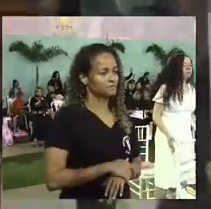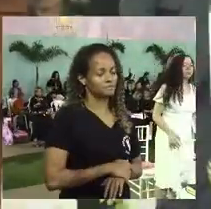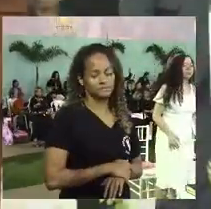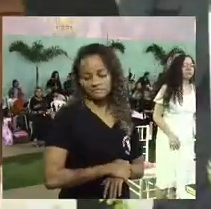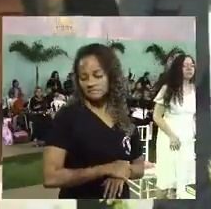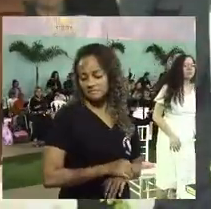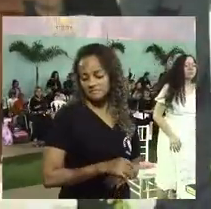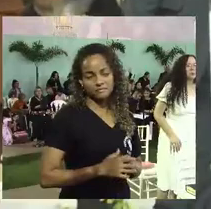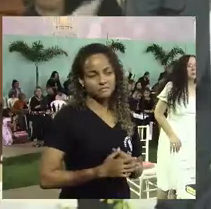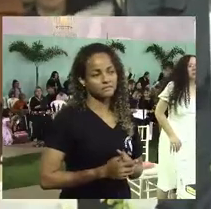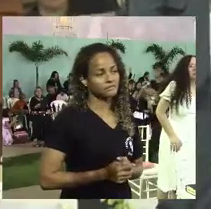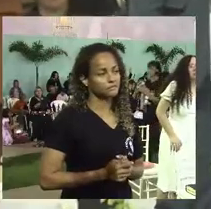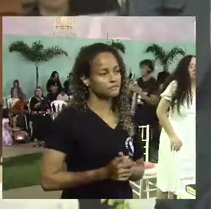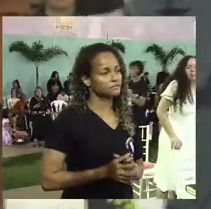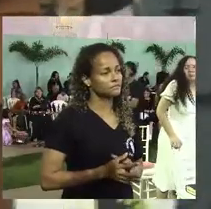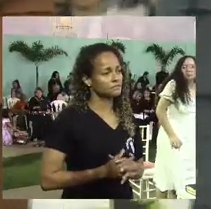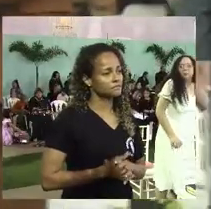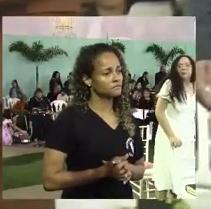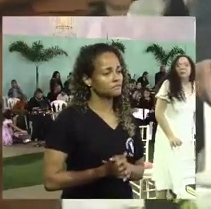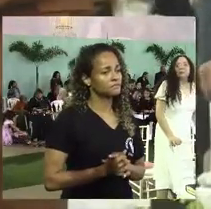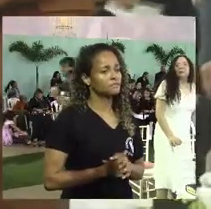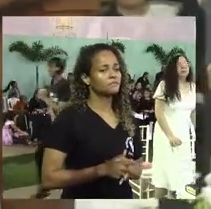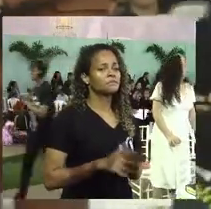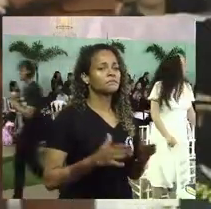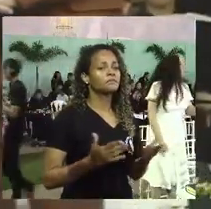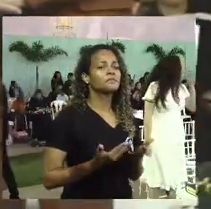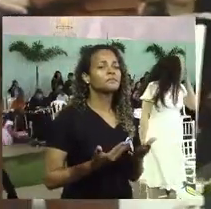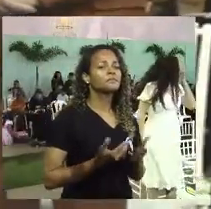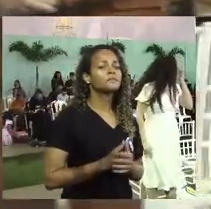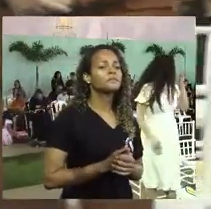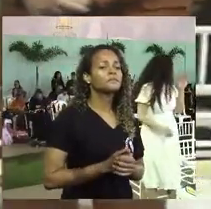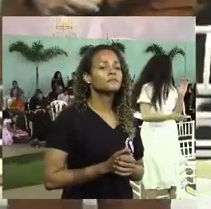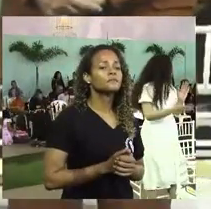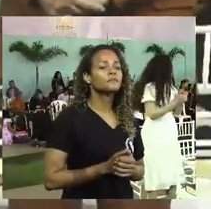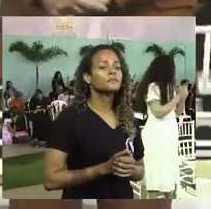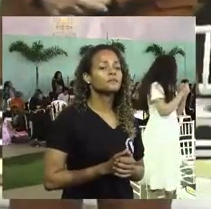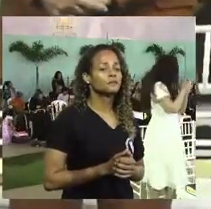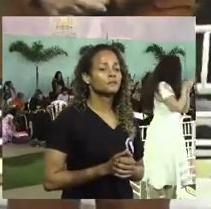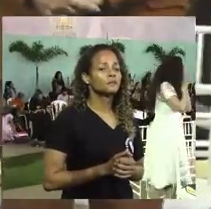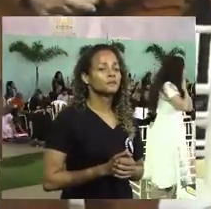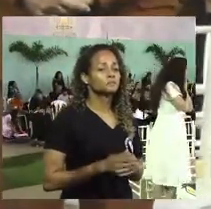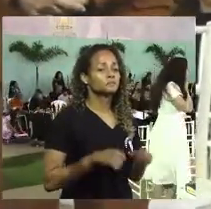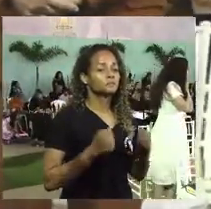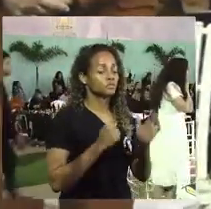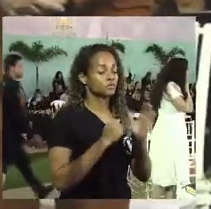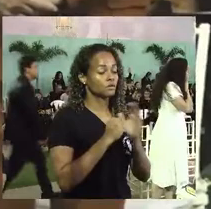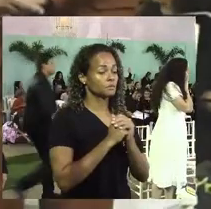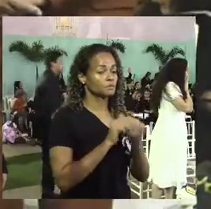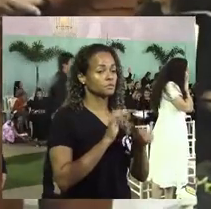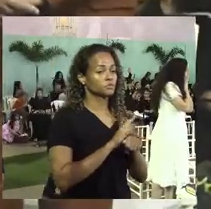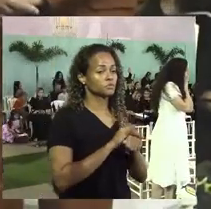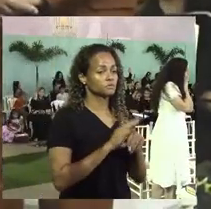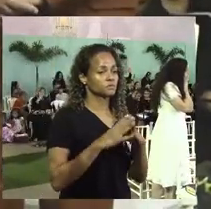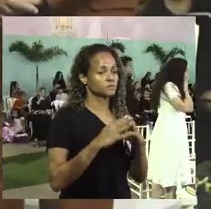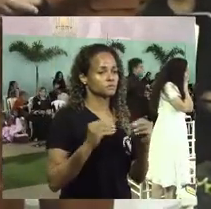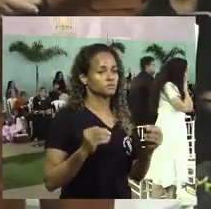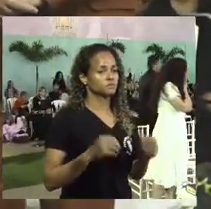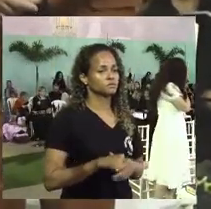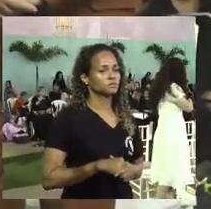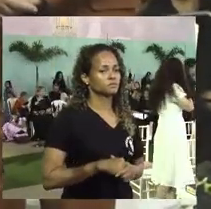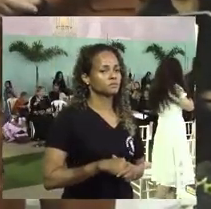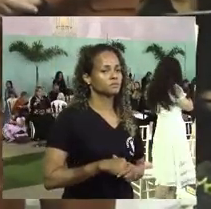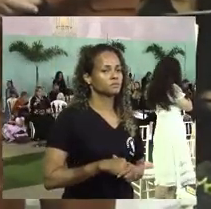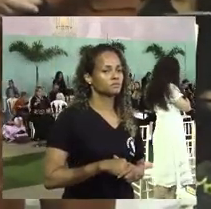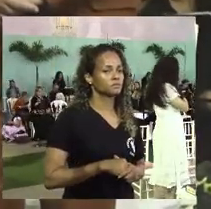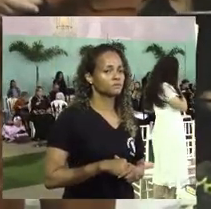Cadê a Kim quagésima segunda alma Corra para cá que anda precisa orar rápido pelos enfermos eu vou orar pelos cegos